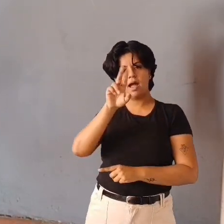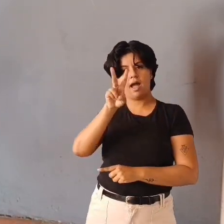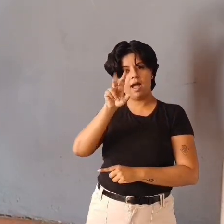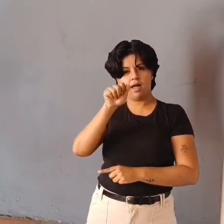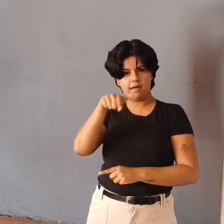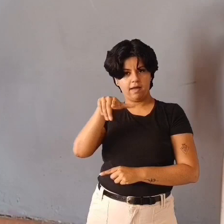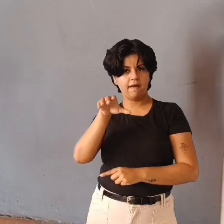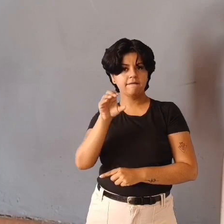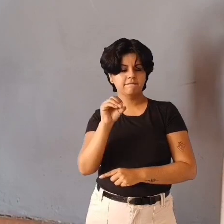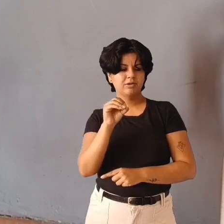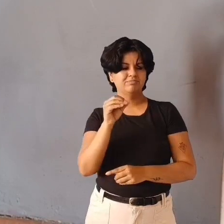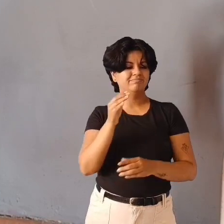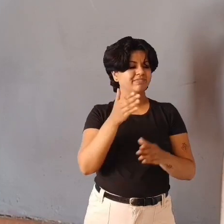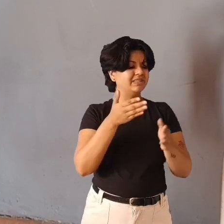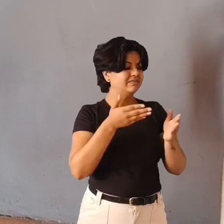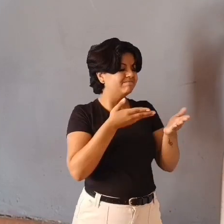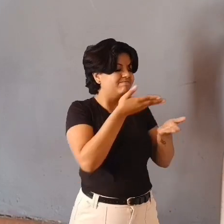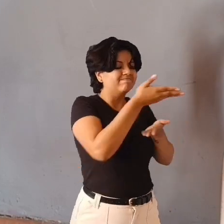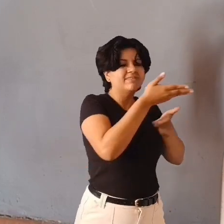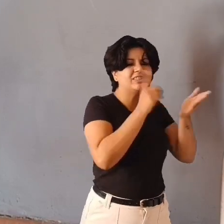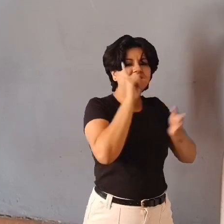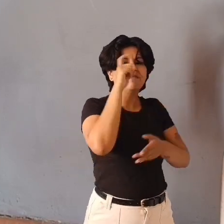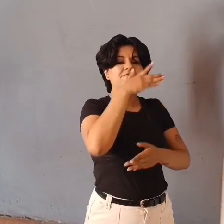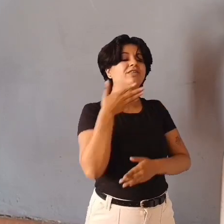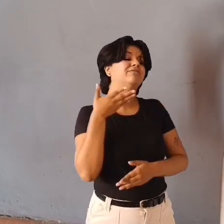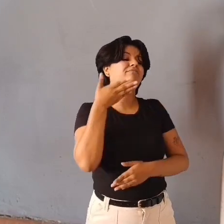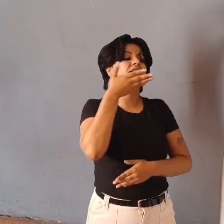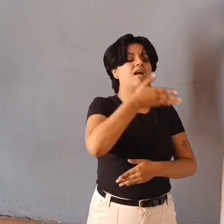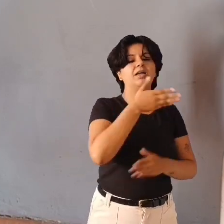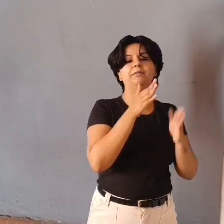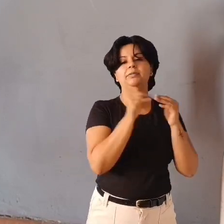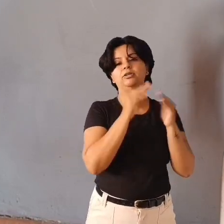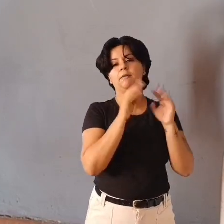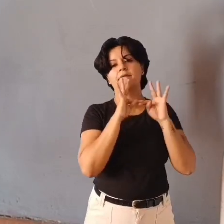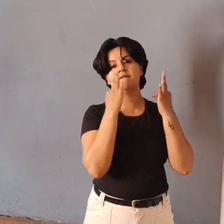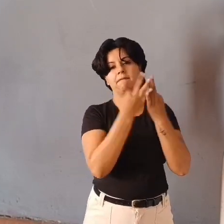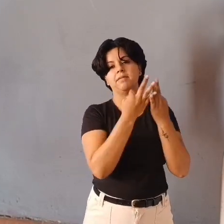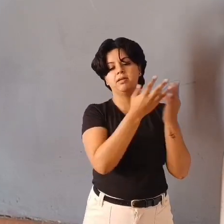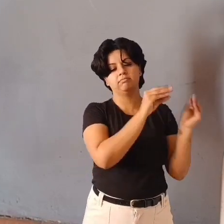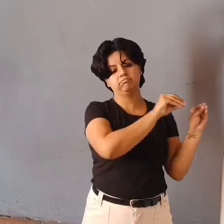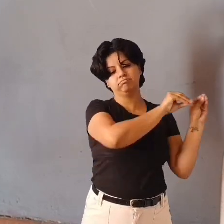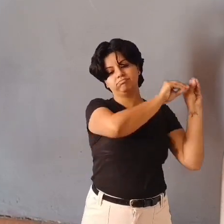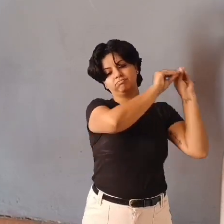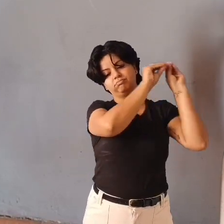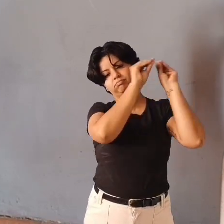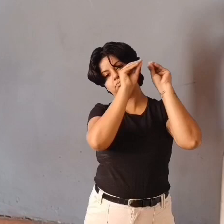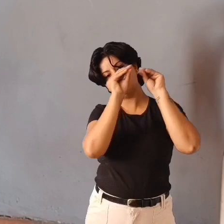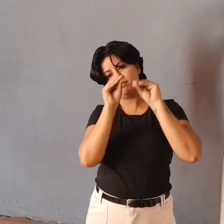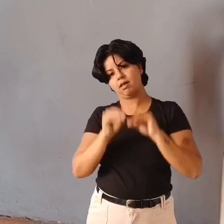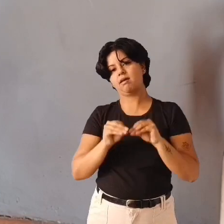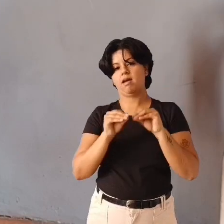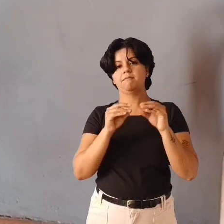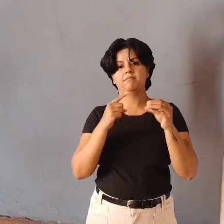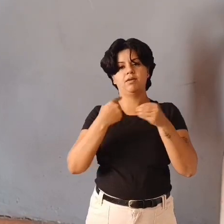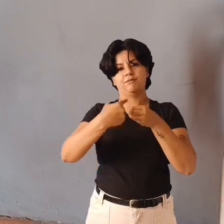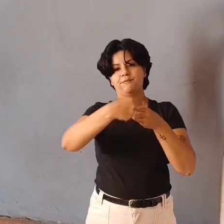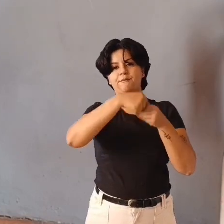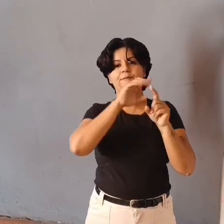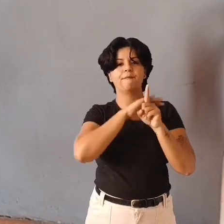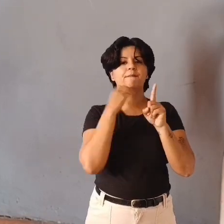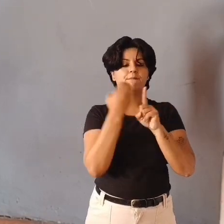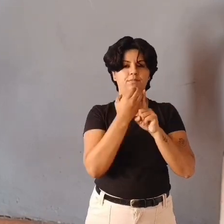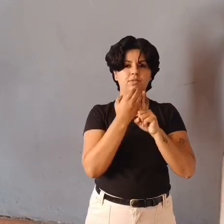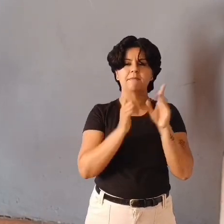lá e gostou. Mas só que o acesso era muito difícil. Então ele achou, ele pediu para a família cedeu para trazer a festa Nossa Senhora da Piedade para